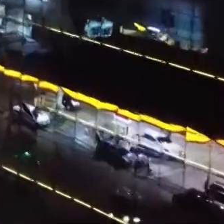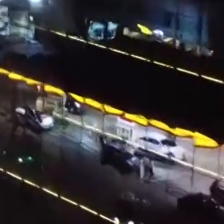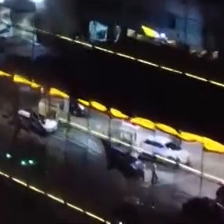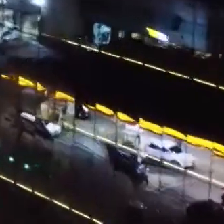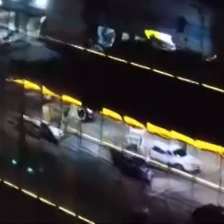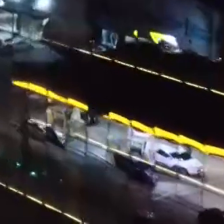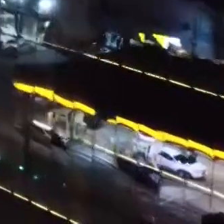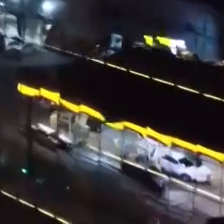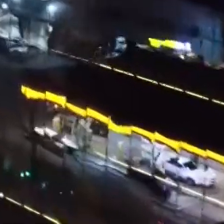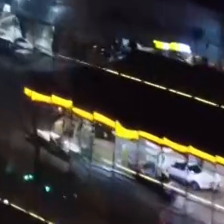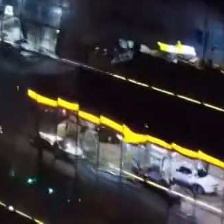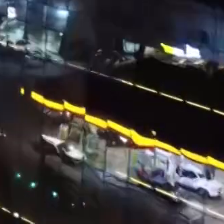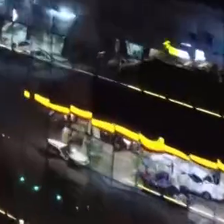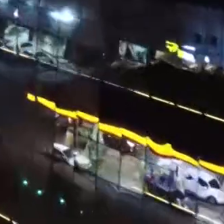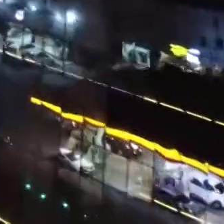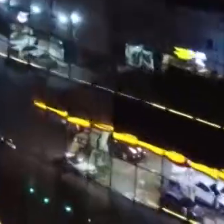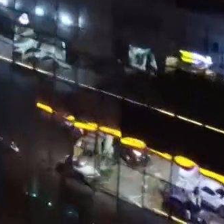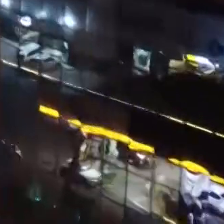C